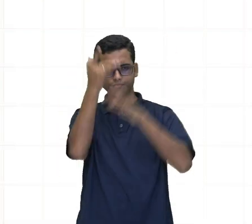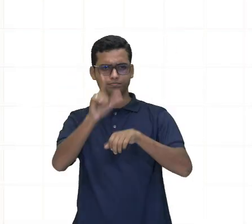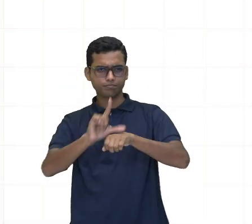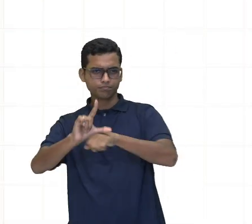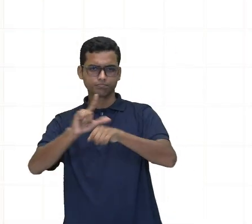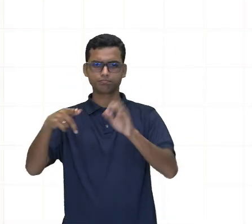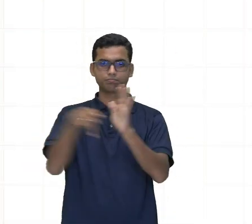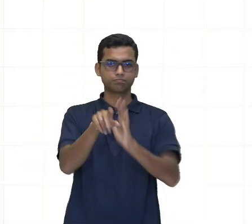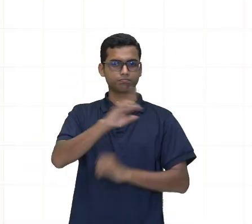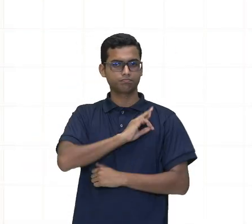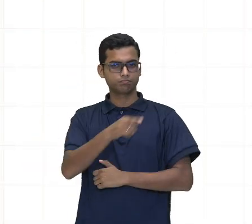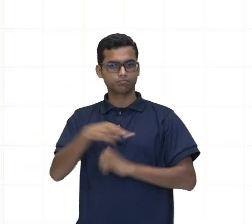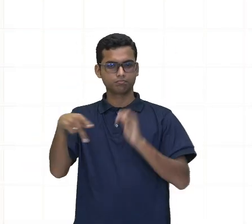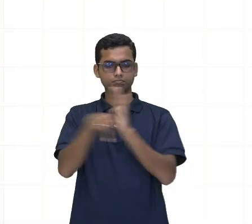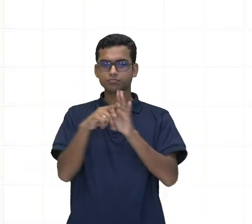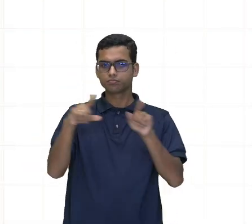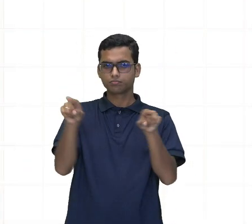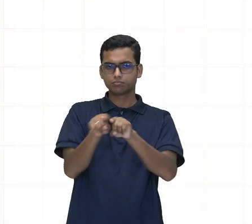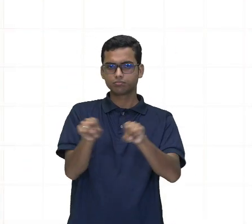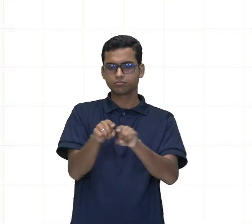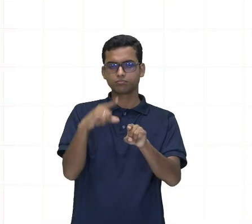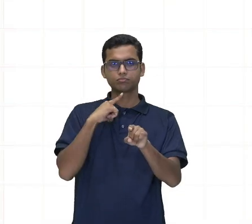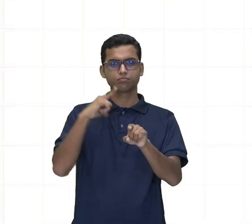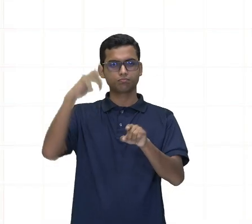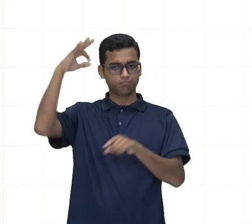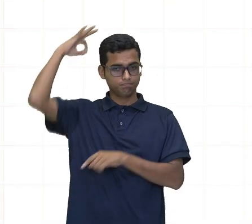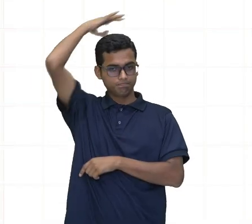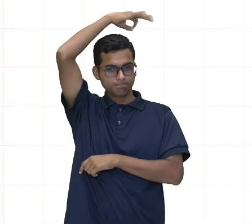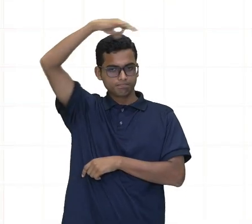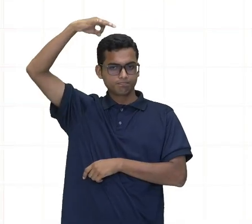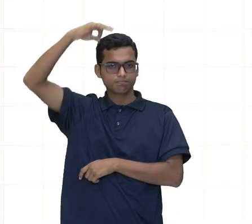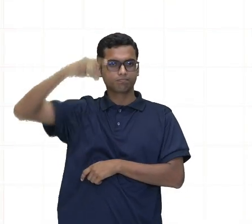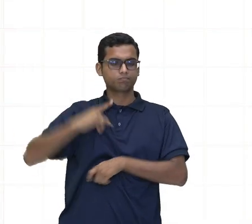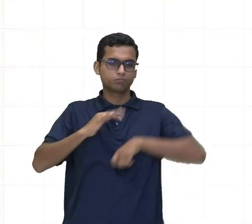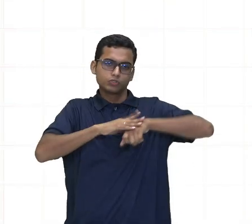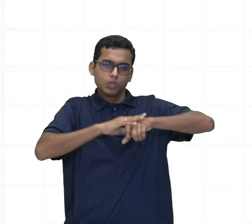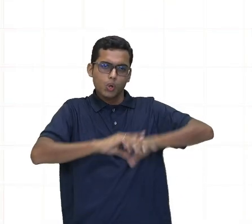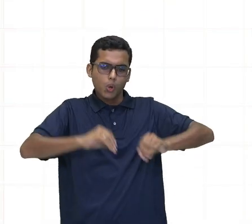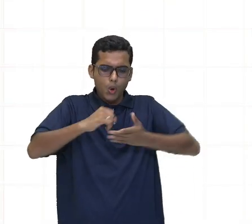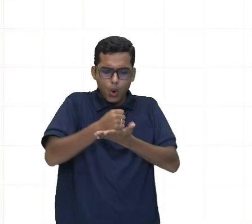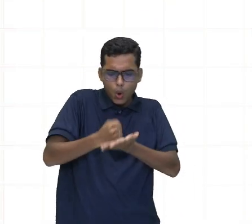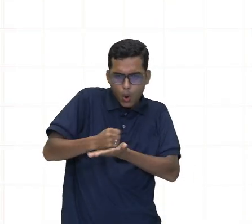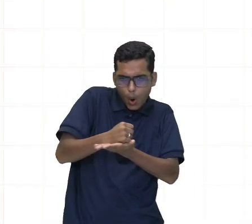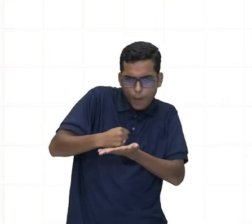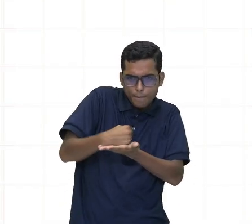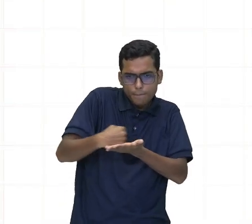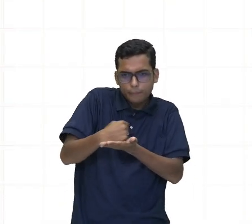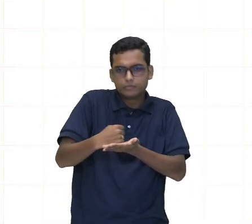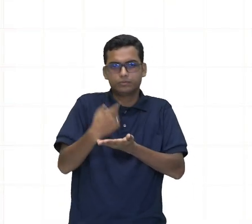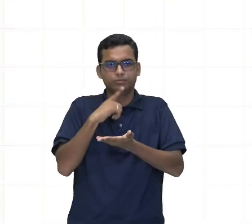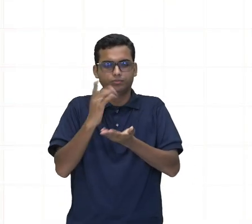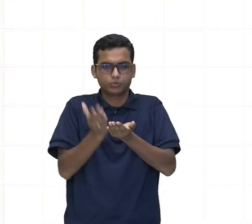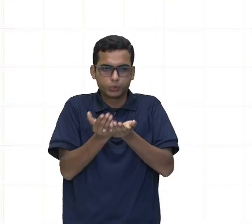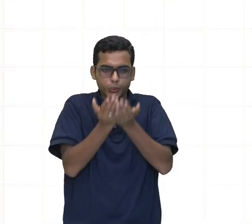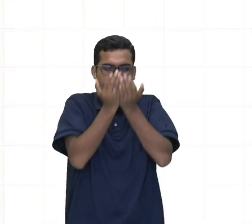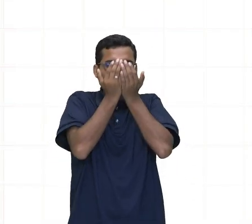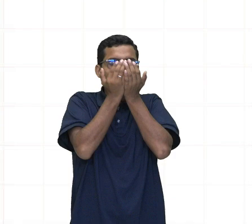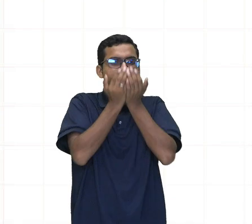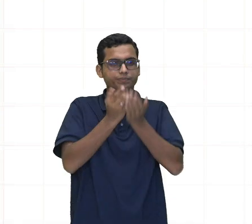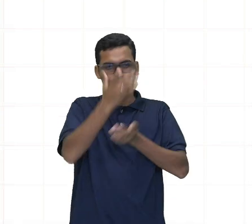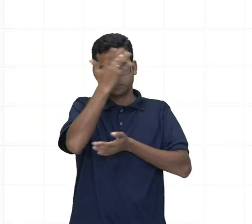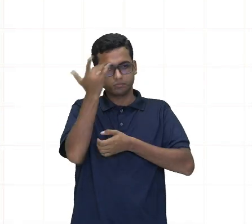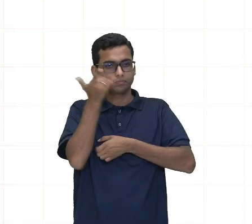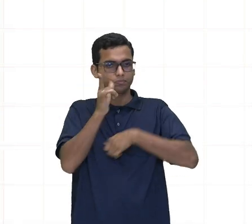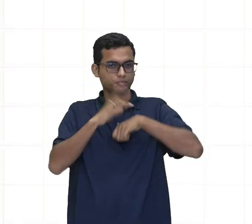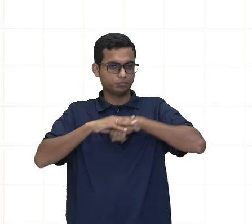de algum, assim, de grau espiritual. Havia a divisão do trabalho por gênero. O que isso quer dizer?